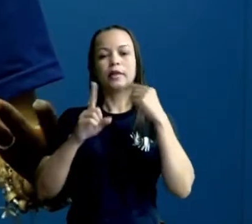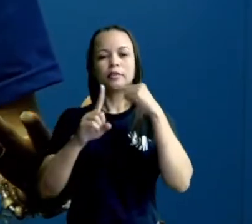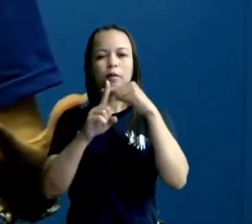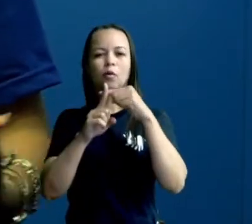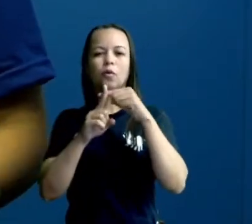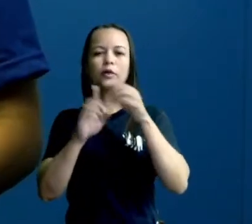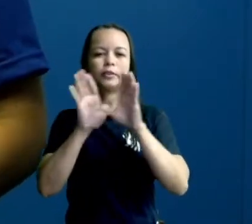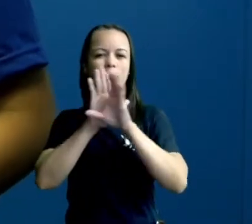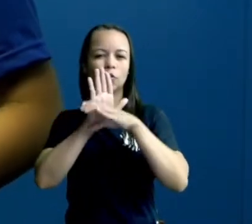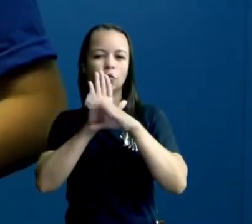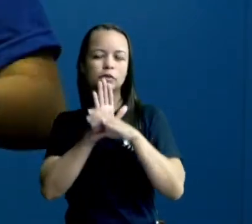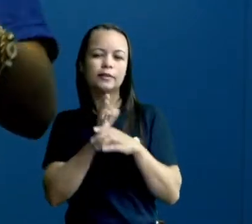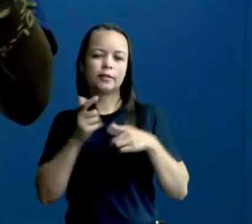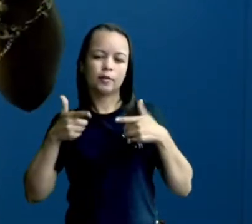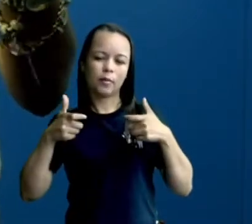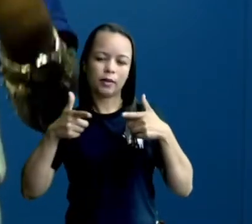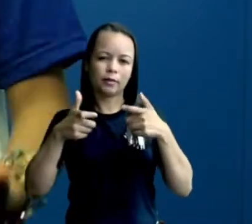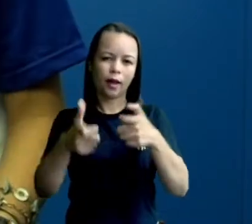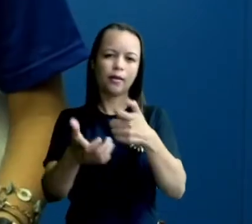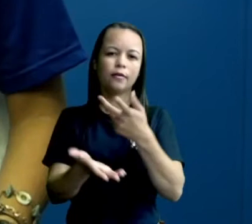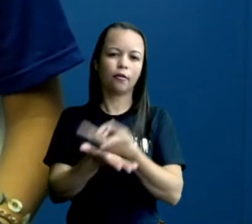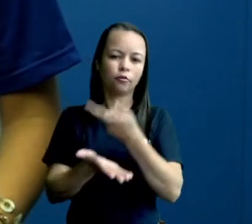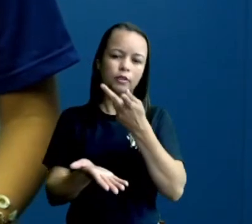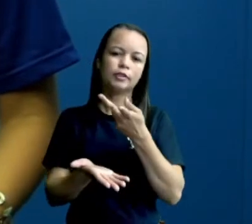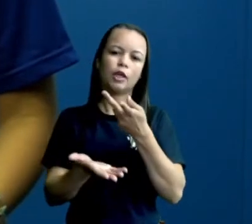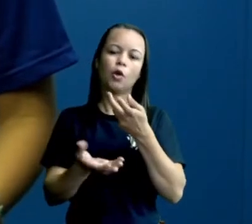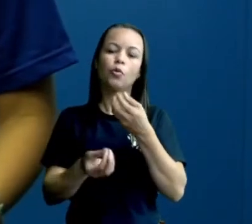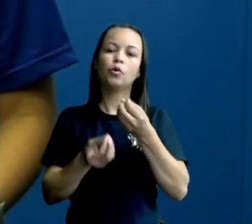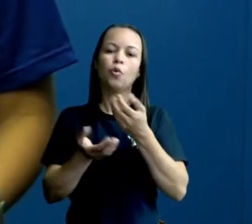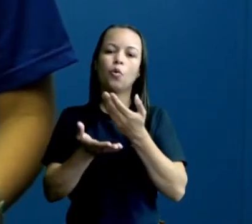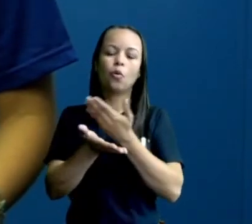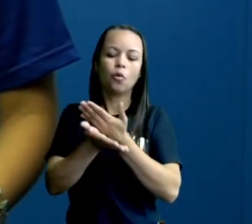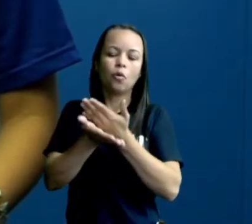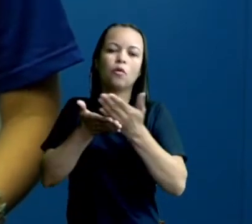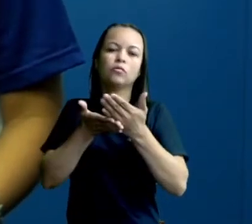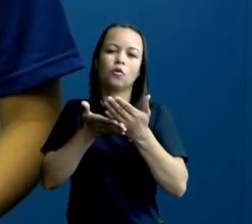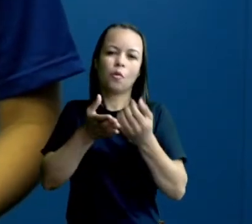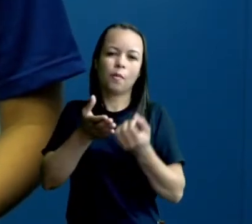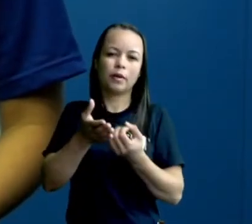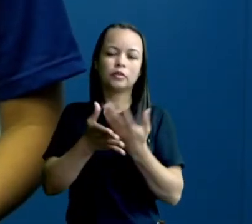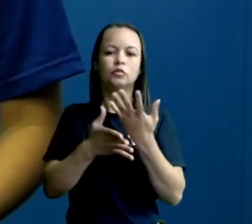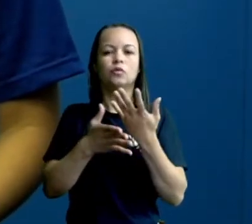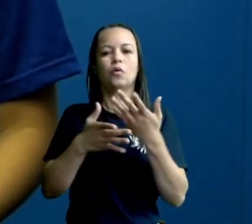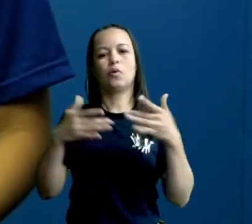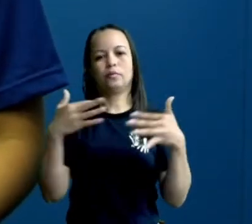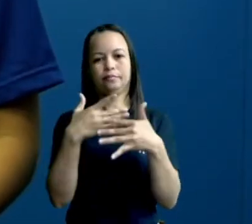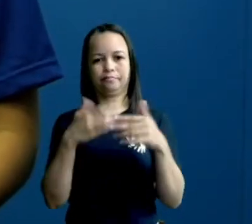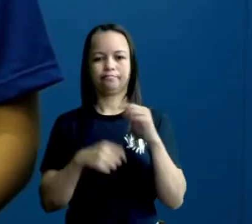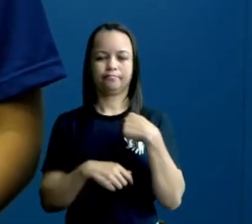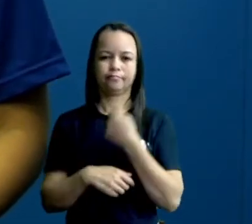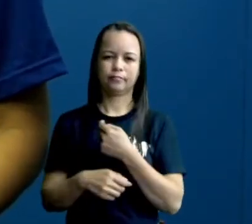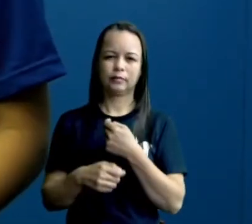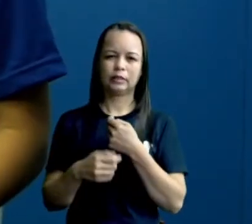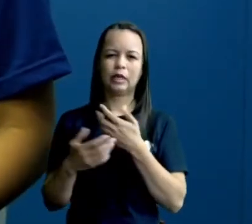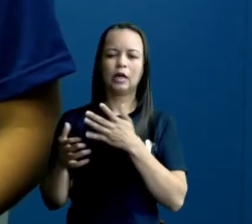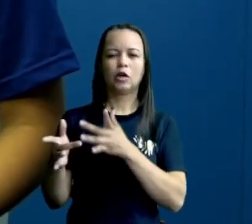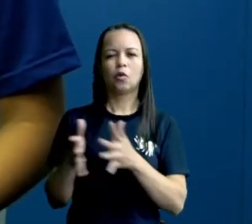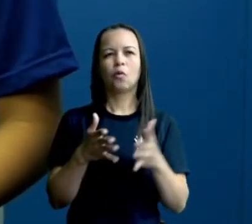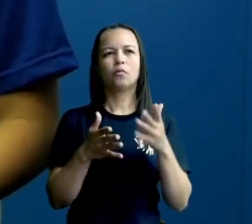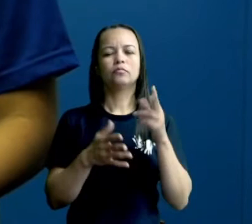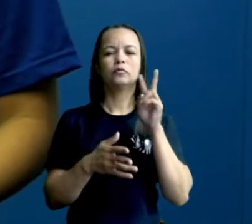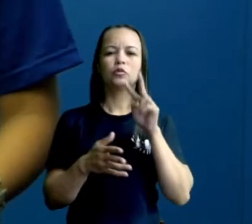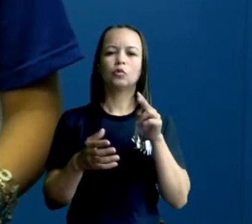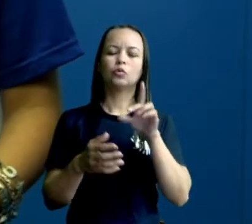que houve e de onde surgiu, né, a nossa cidade. A gente viu que ela começou a surgir lá com Diogo de